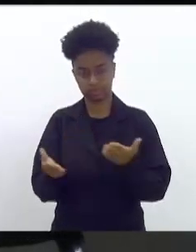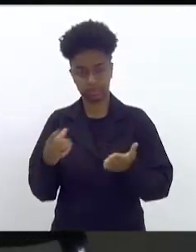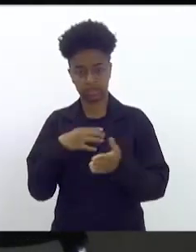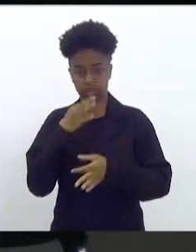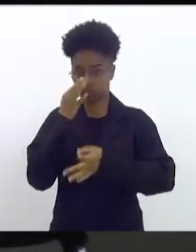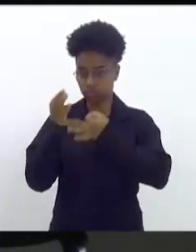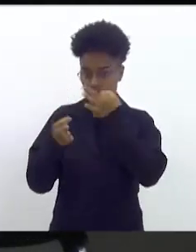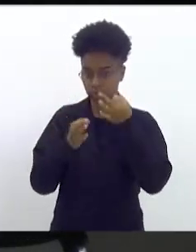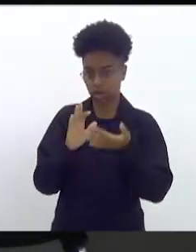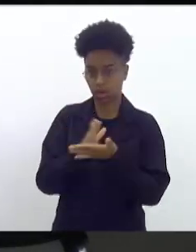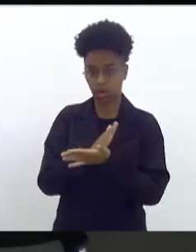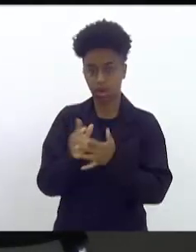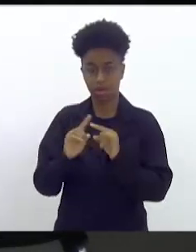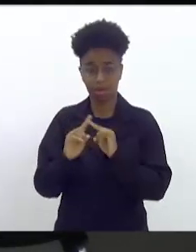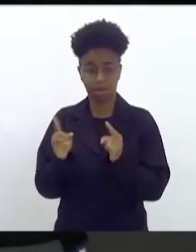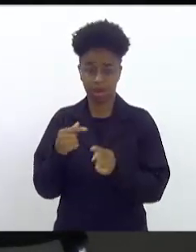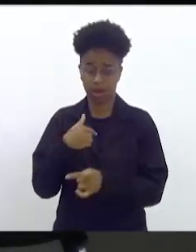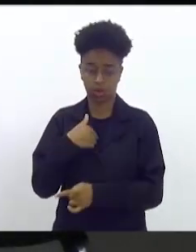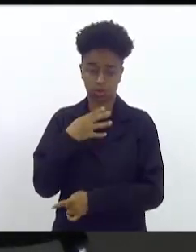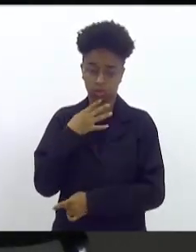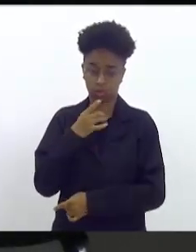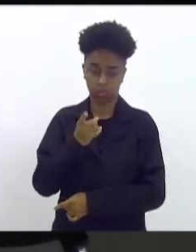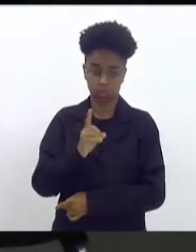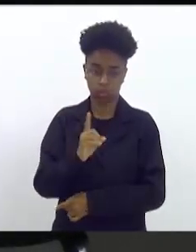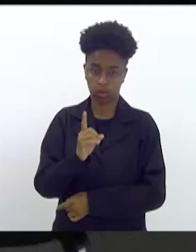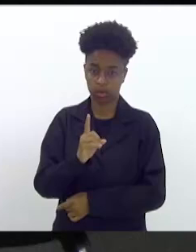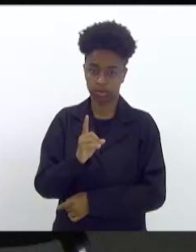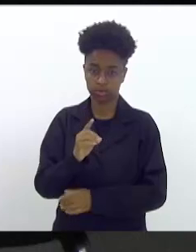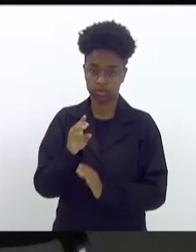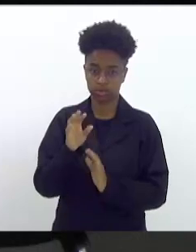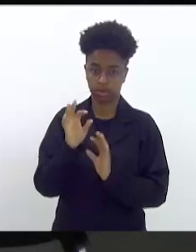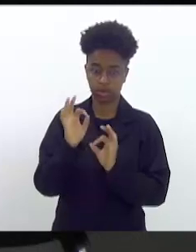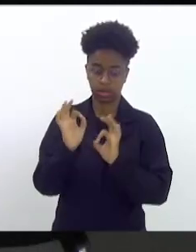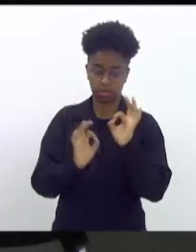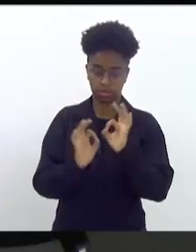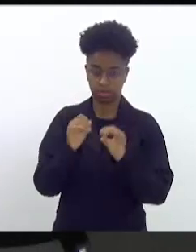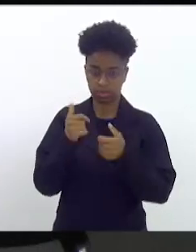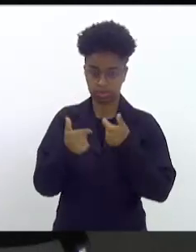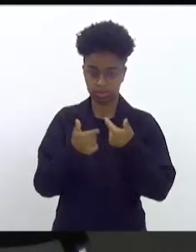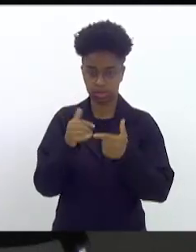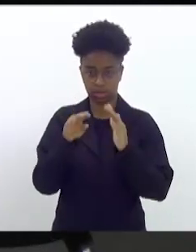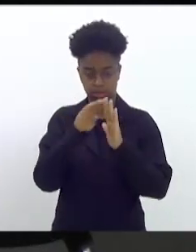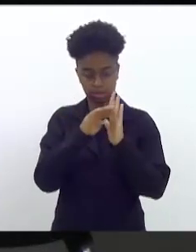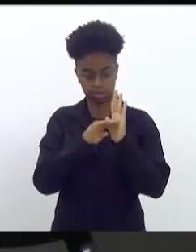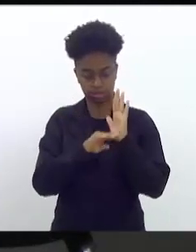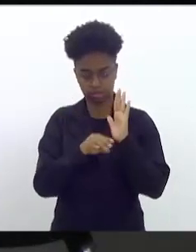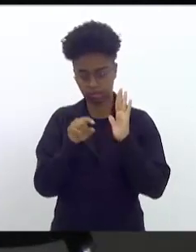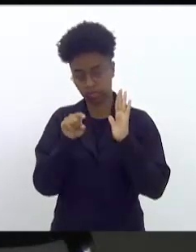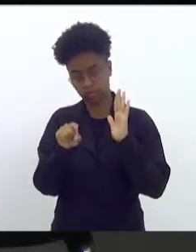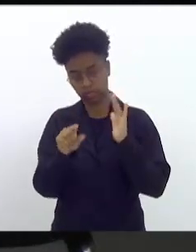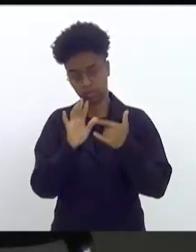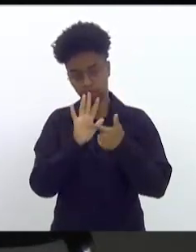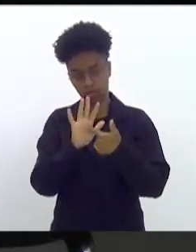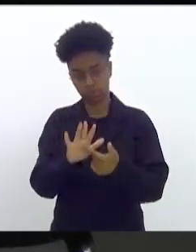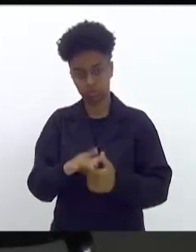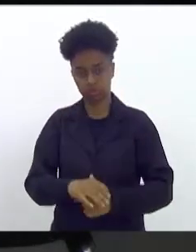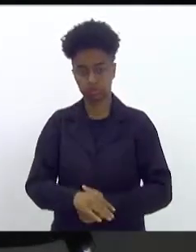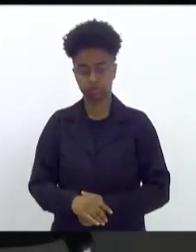sugestões, mas não conhecia ainda o plano de trabalho que Vossa Excelência